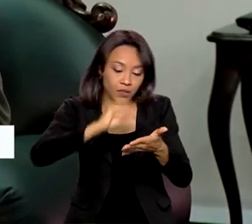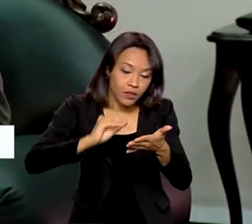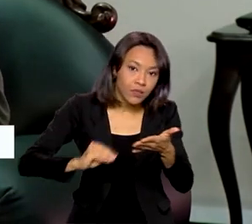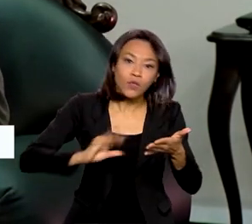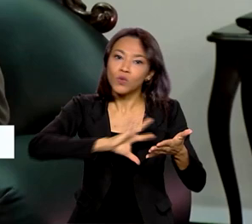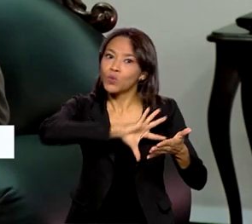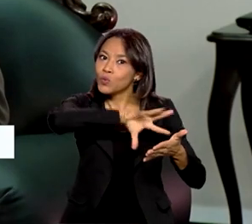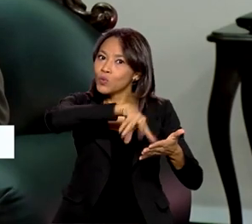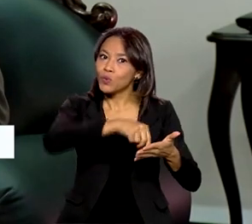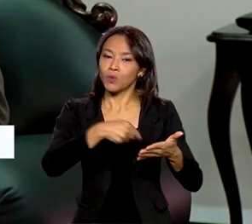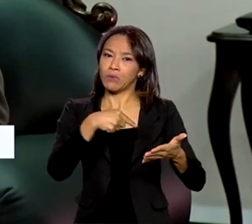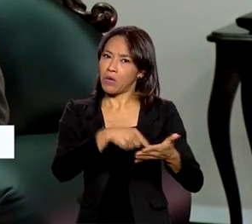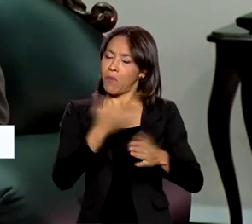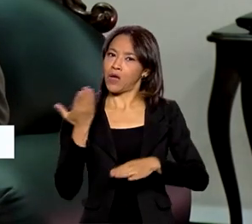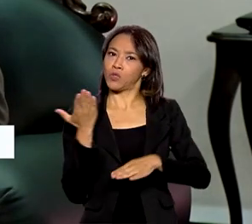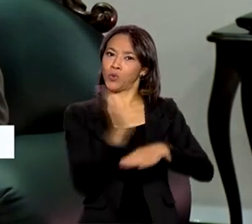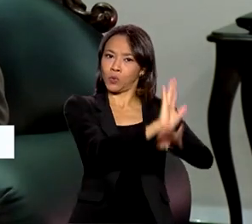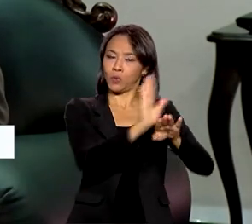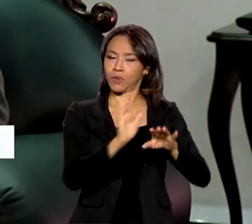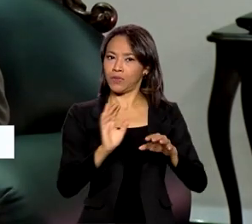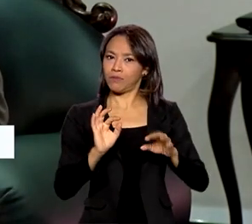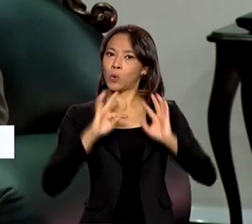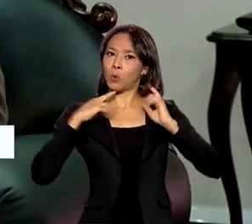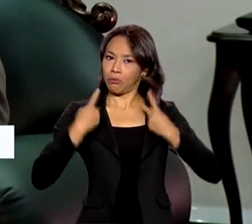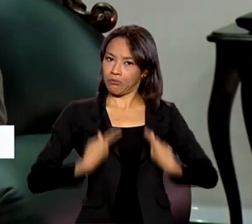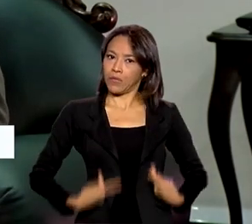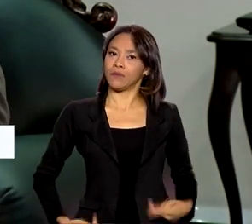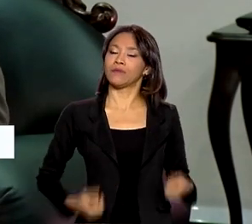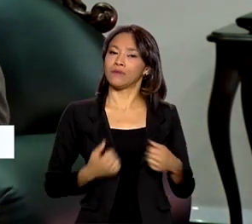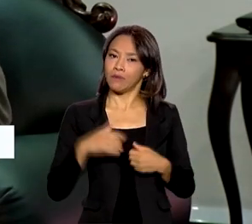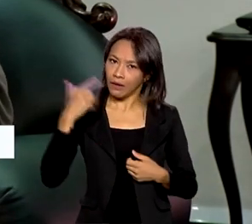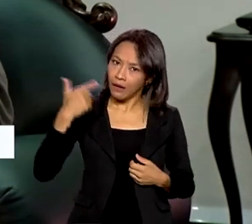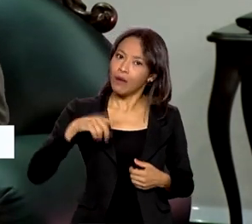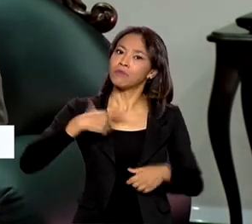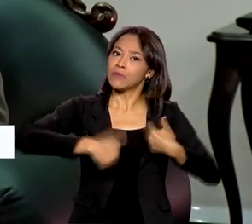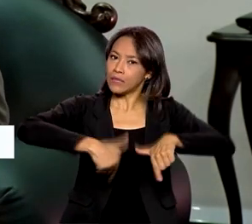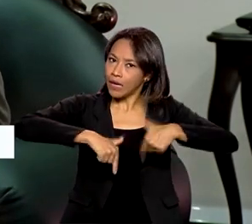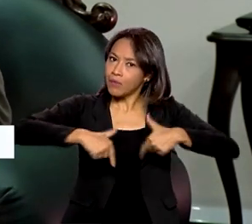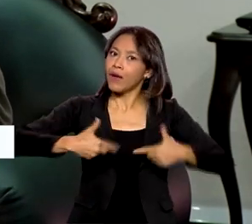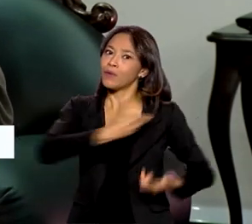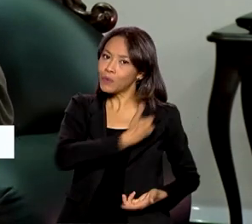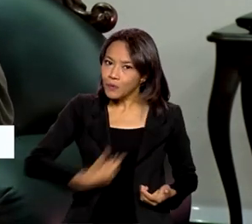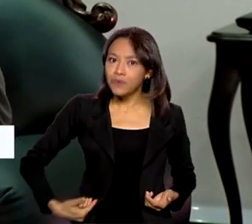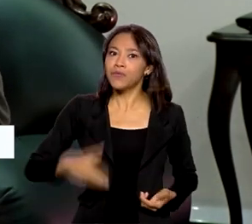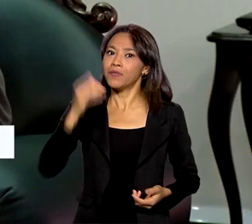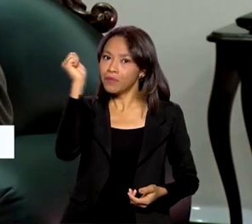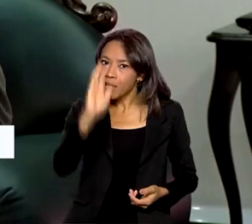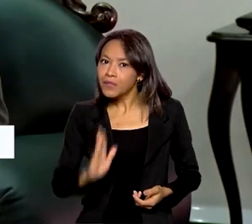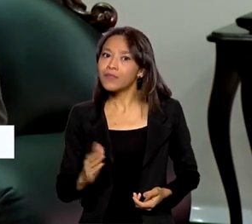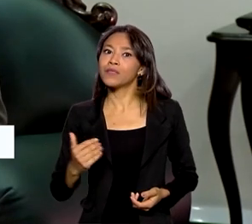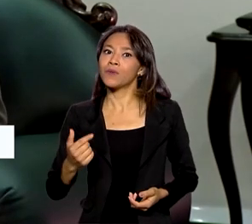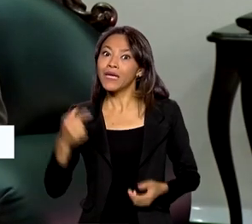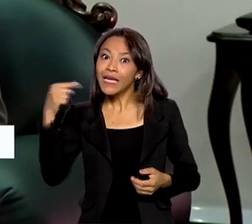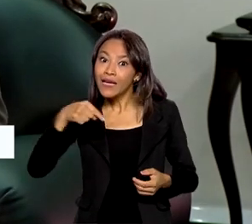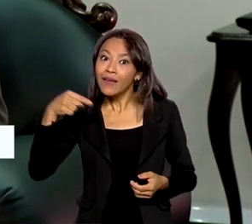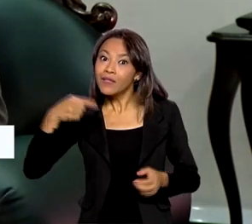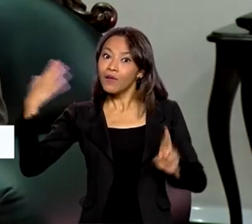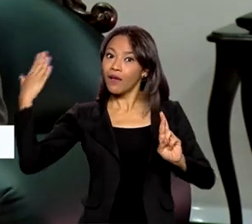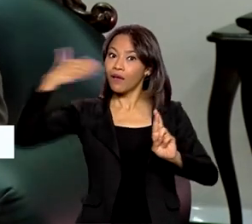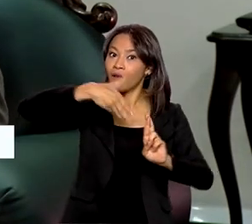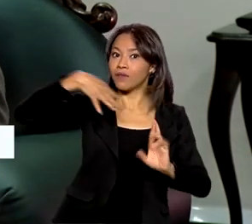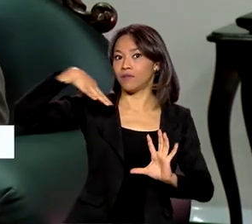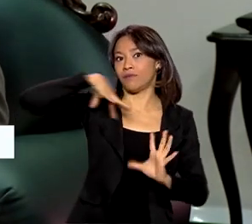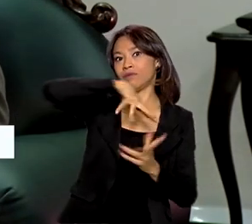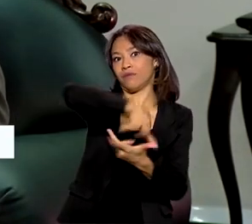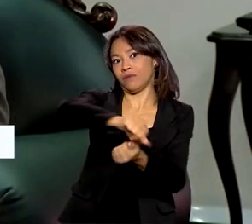que tem sido feito ali é um exemplo mais uma vez é mais um trabalho do Brasil do governo do Brasil que exemplo para o mundo